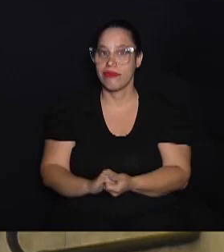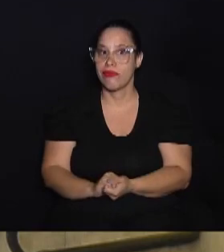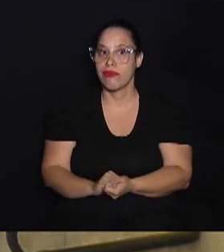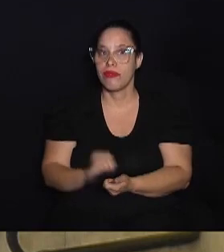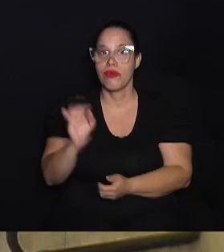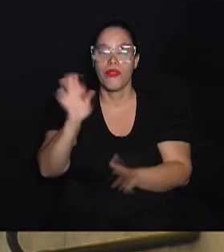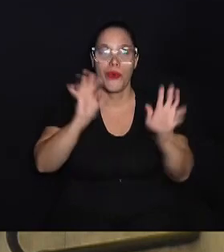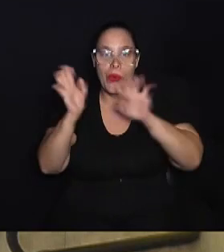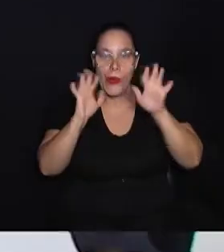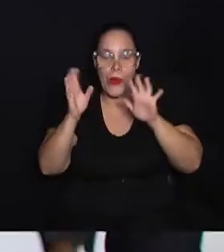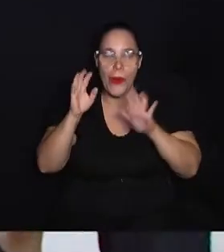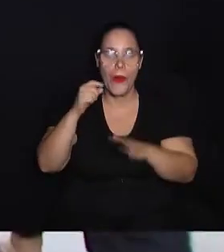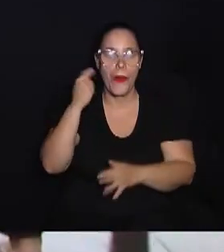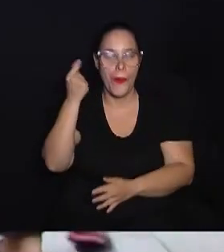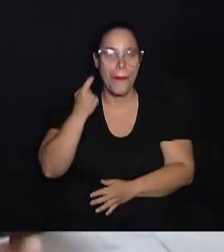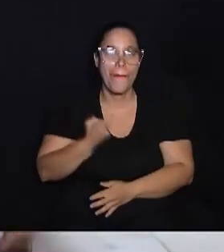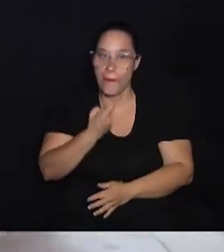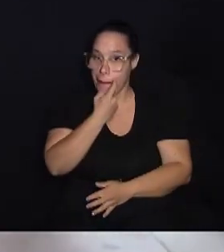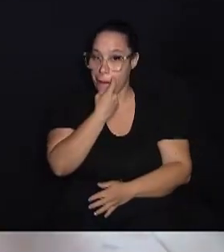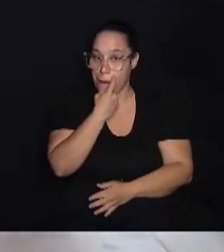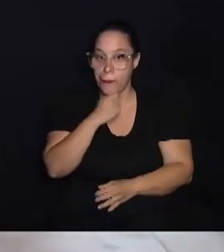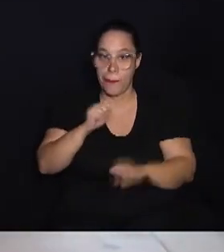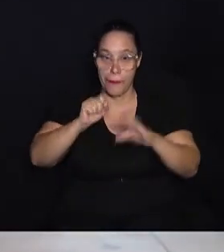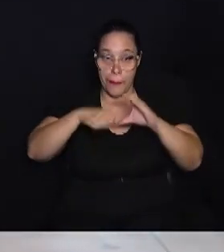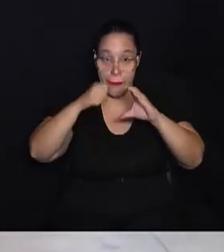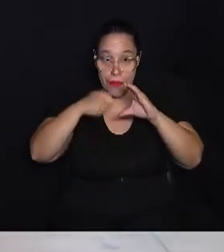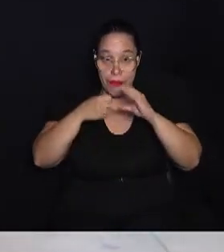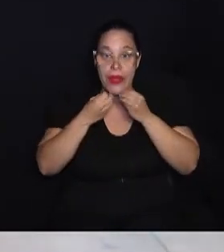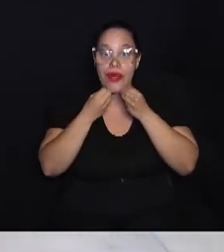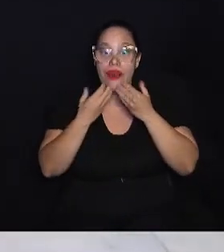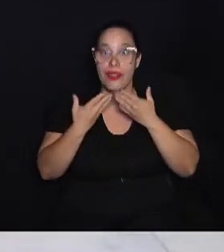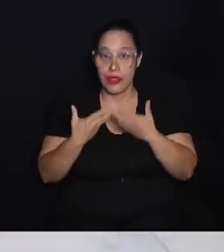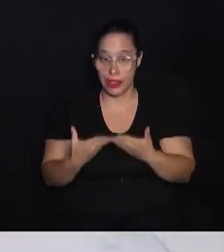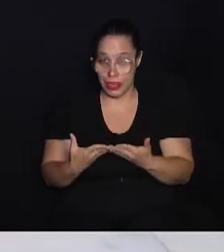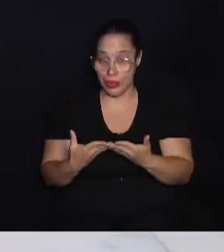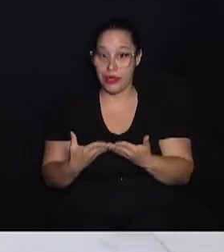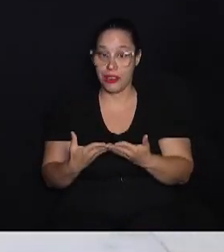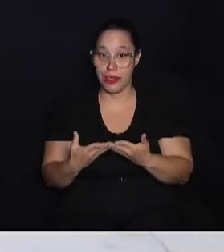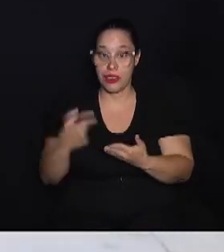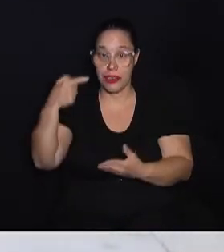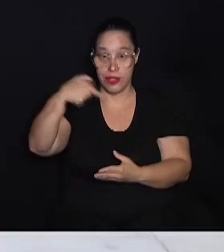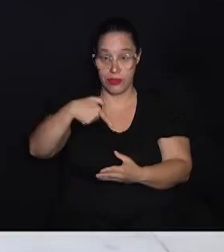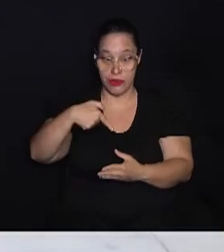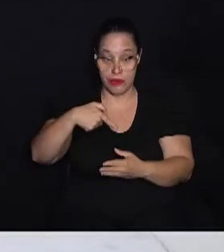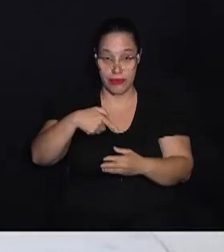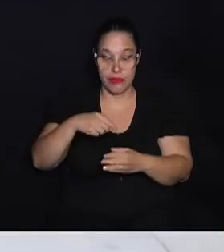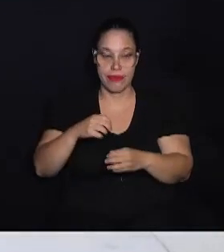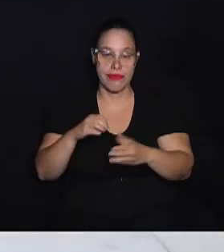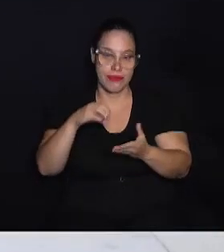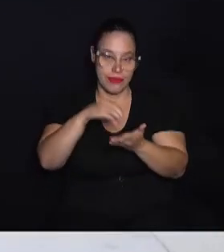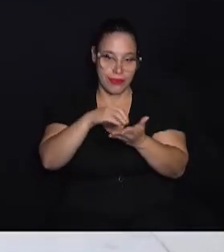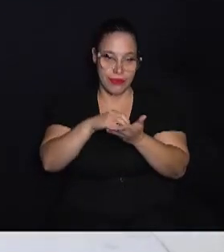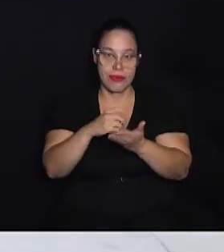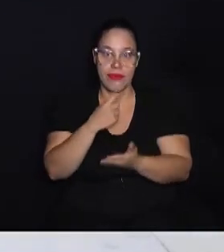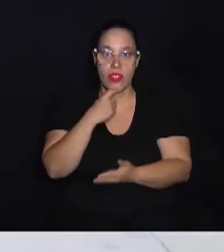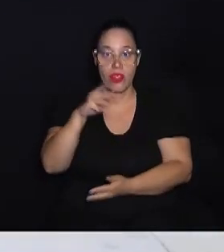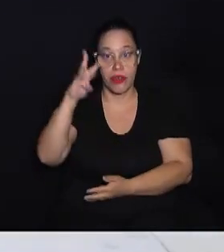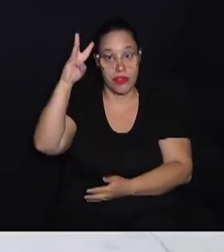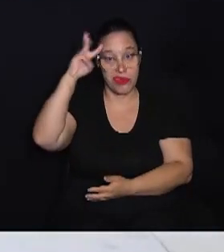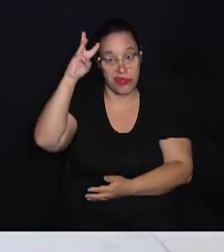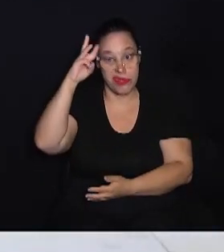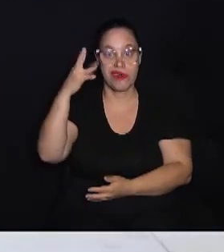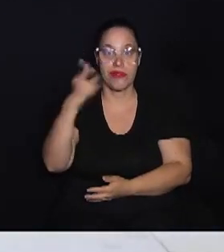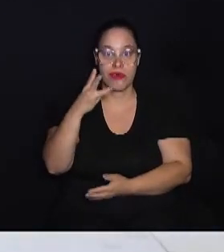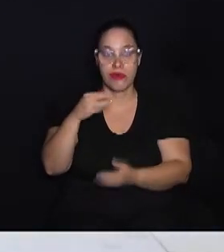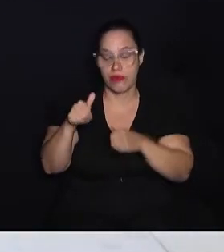Oi, Mirna, tudo bem com você? Pessoal aí do Estúdio Câmara, tudo bem com vocês? Nós estamos aqui no centro de Campinas, hoje terça-feira, dia